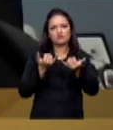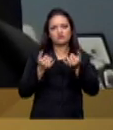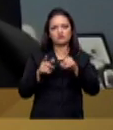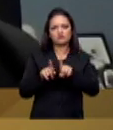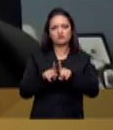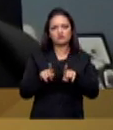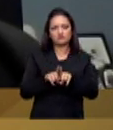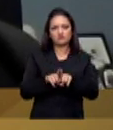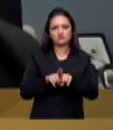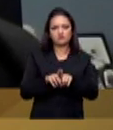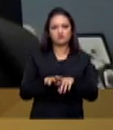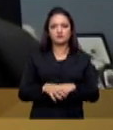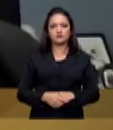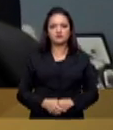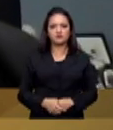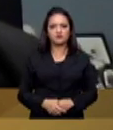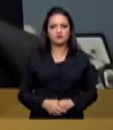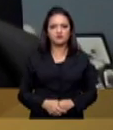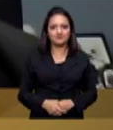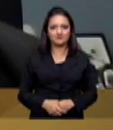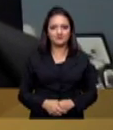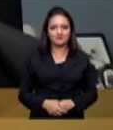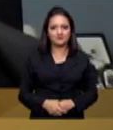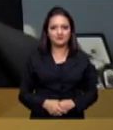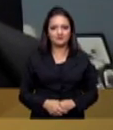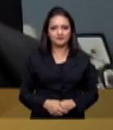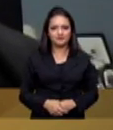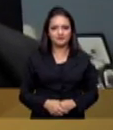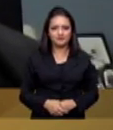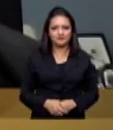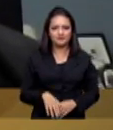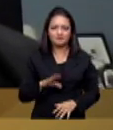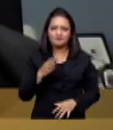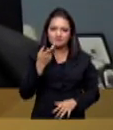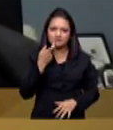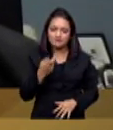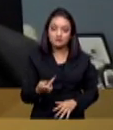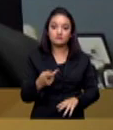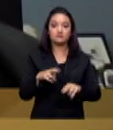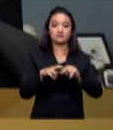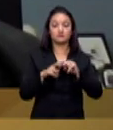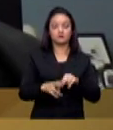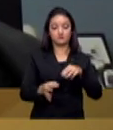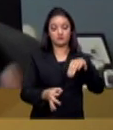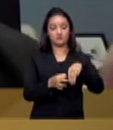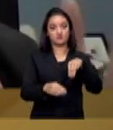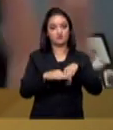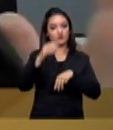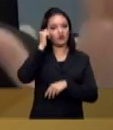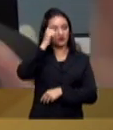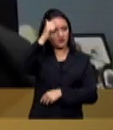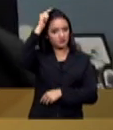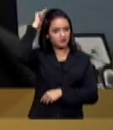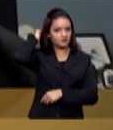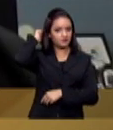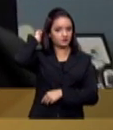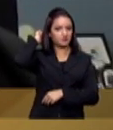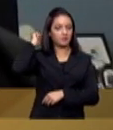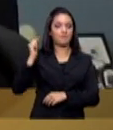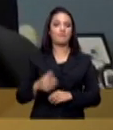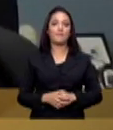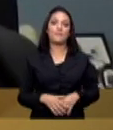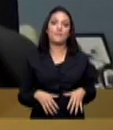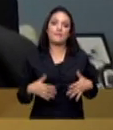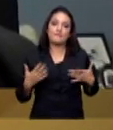Mendes, aventado aqui pelo ministro Alexandre de Moraes. A mim